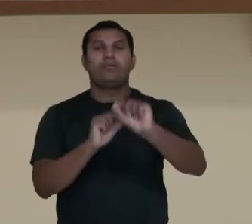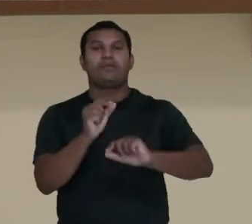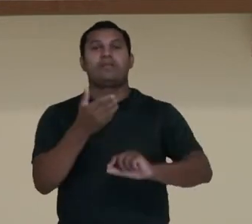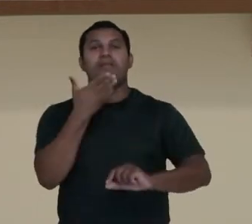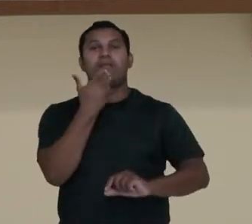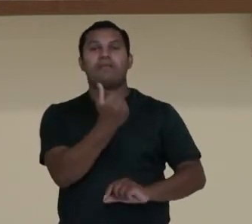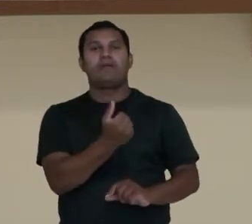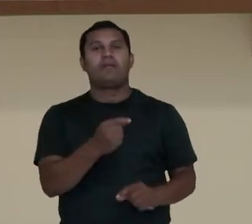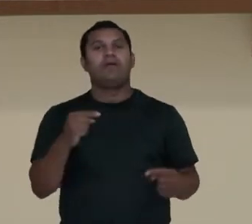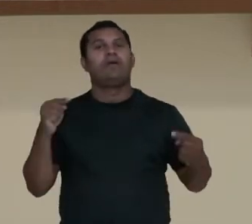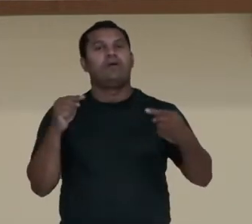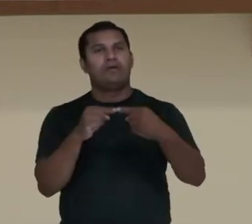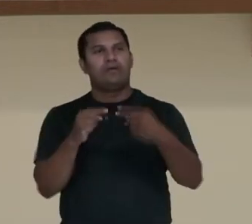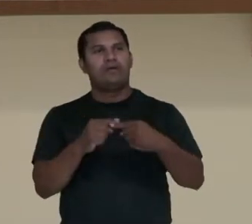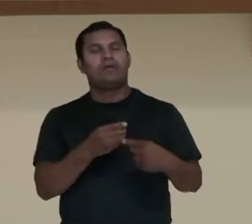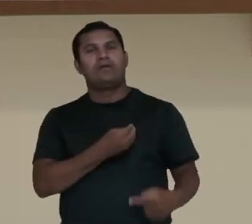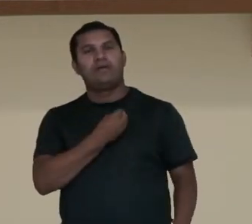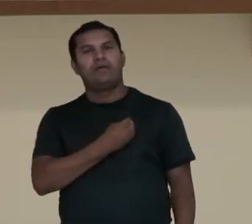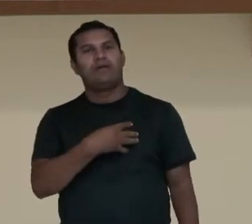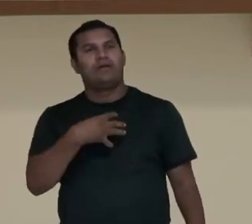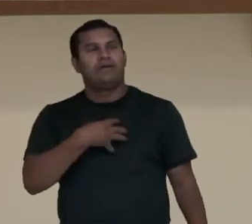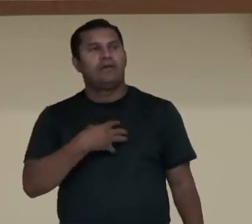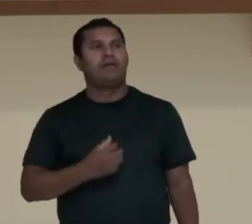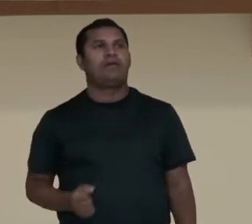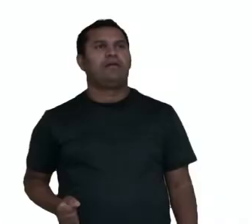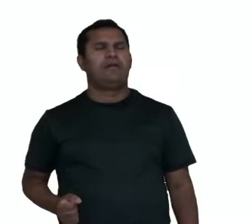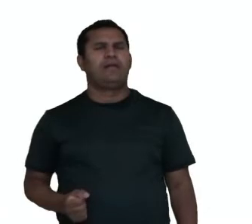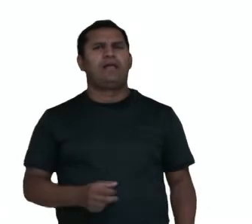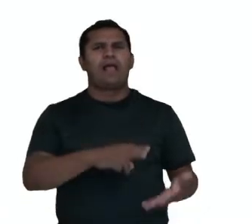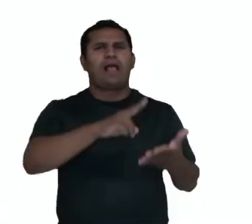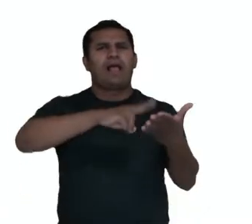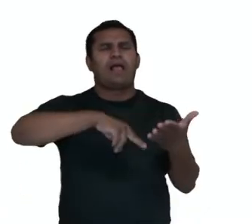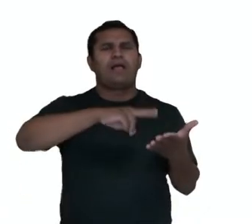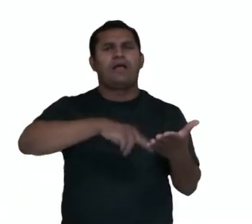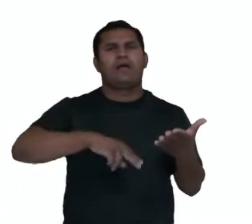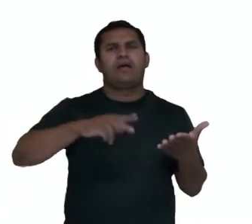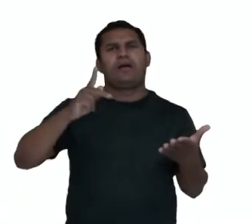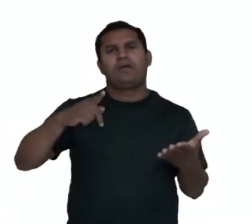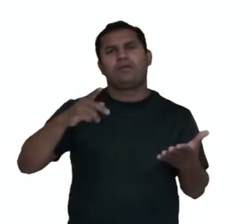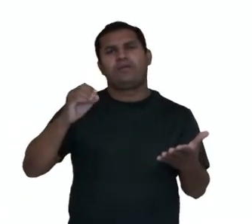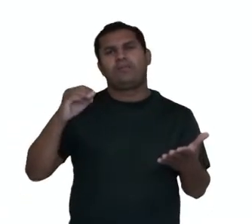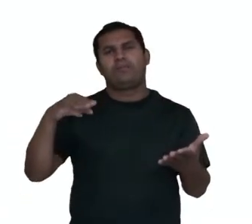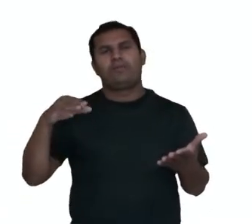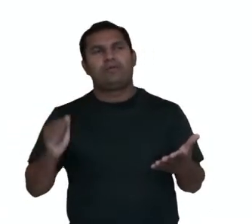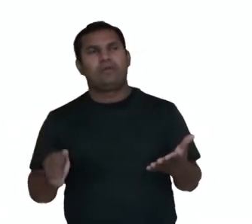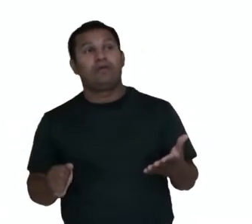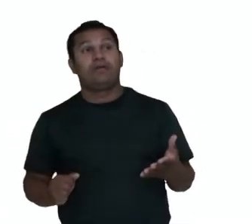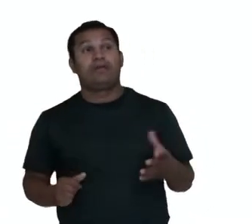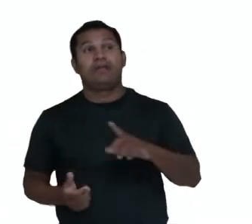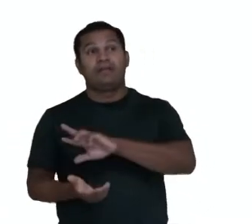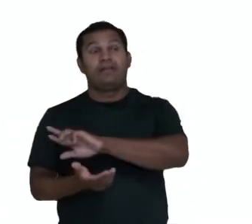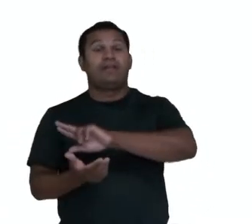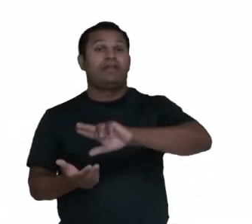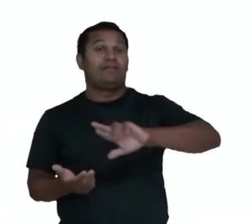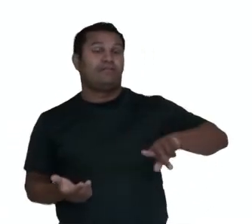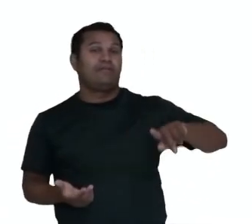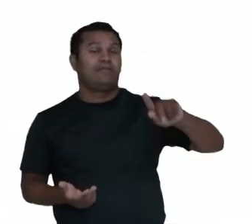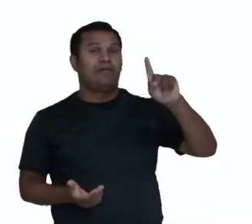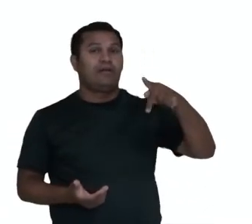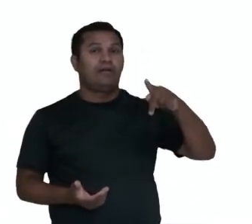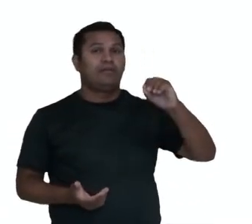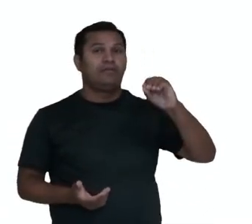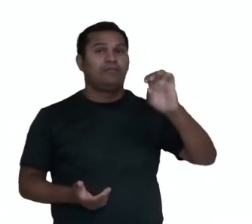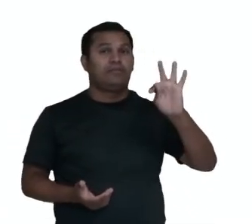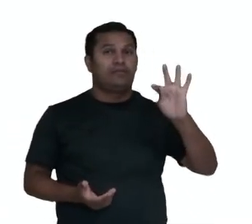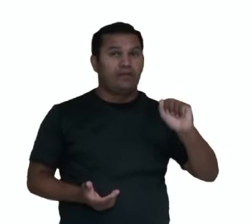ali com o seu sentimento. Linguagem dos poemas. Os poetas se expressam de modo subjetivo. De